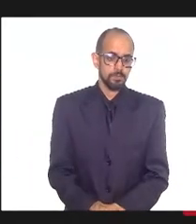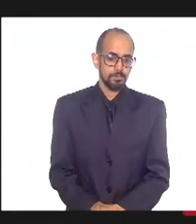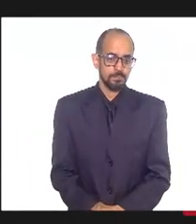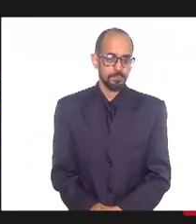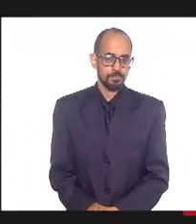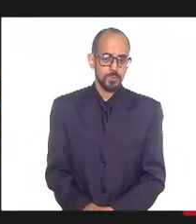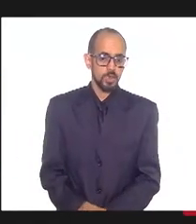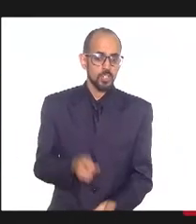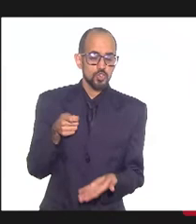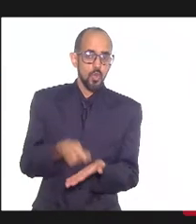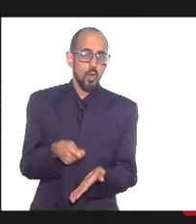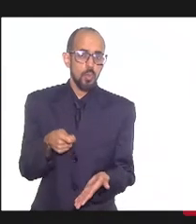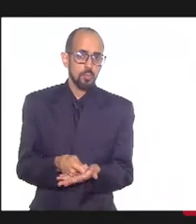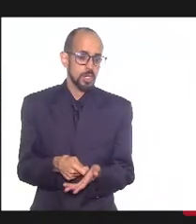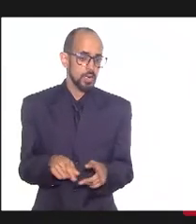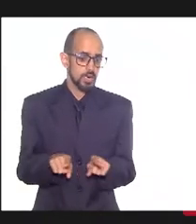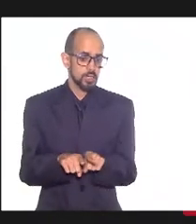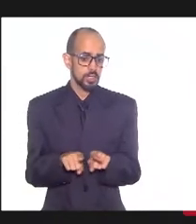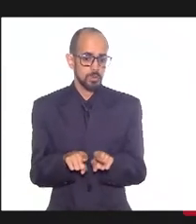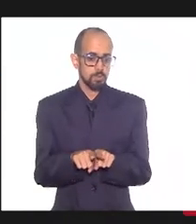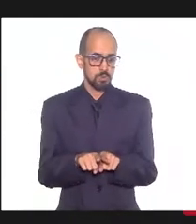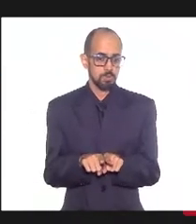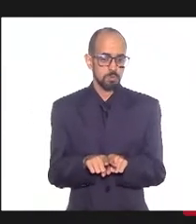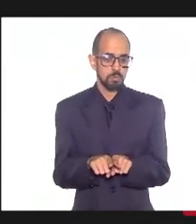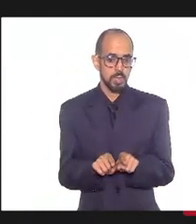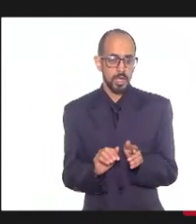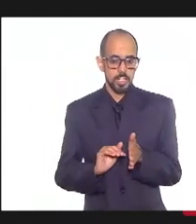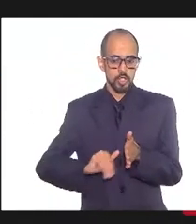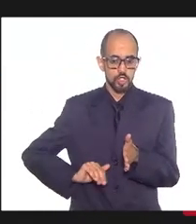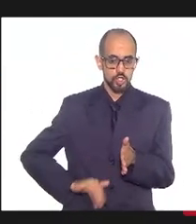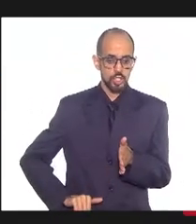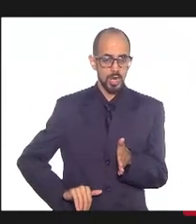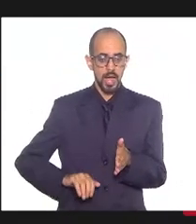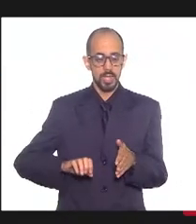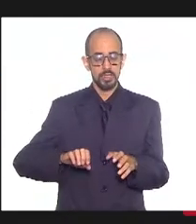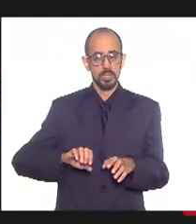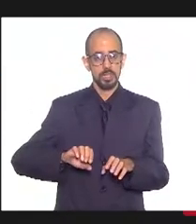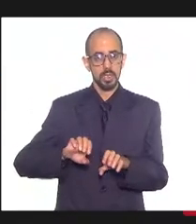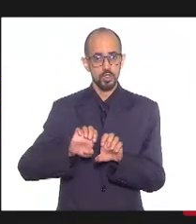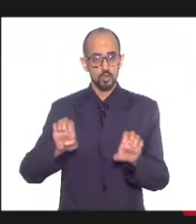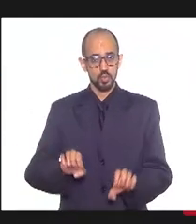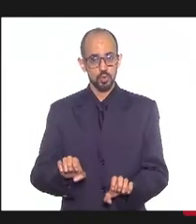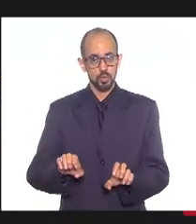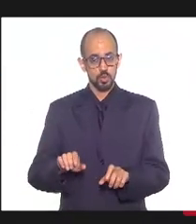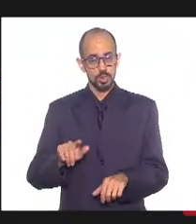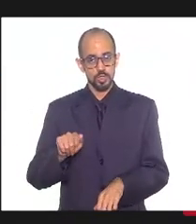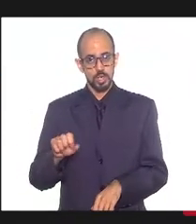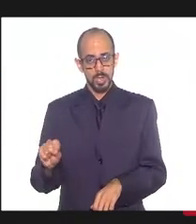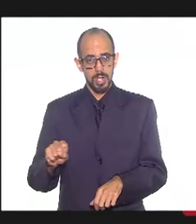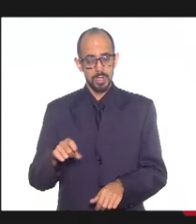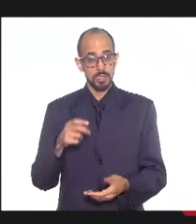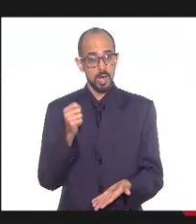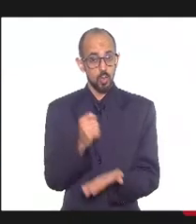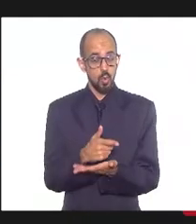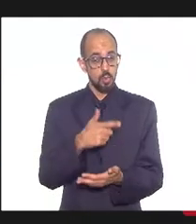Isso força a construção necessária de infraestrutura de transporte de gás e também a importação de gás.